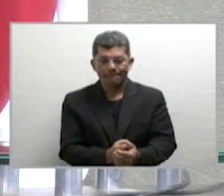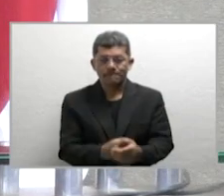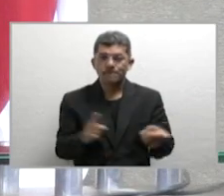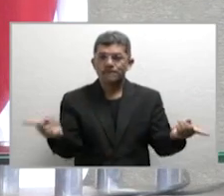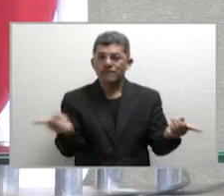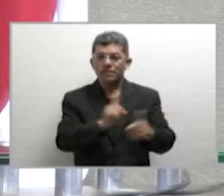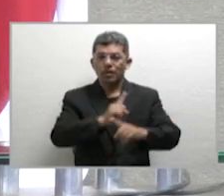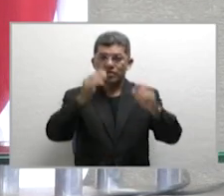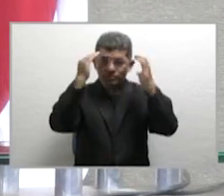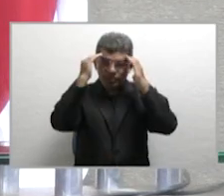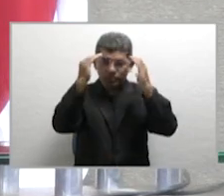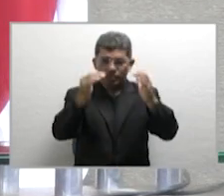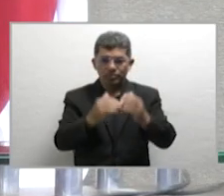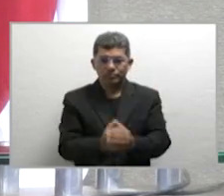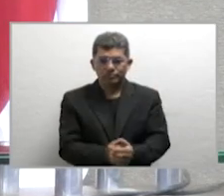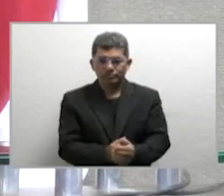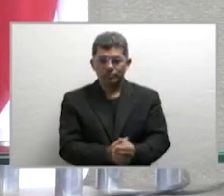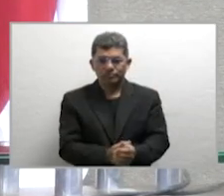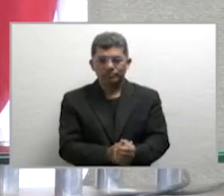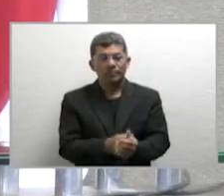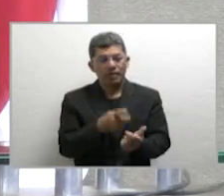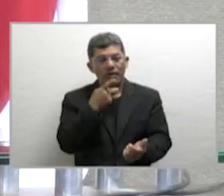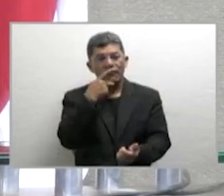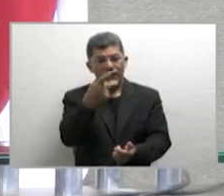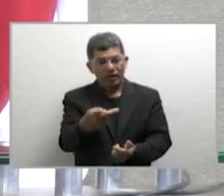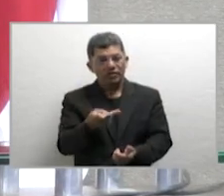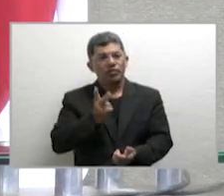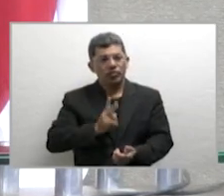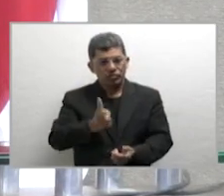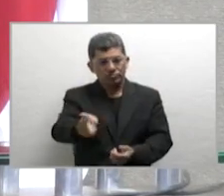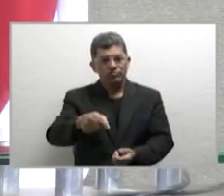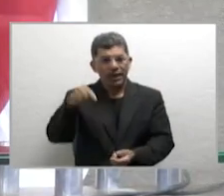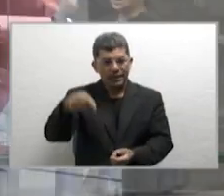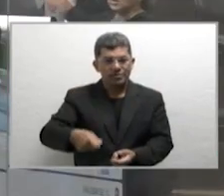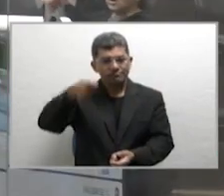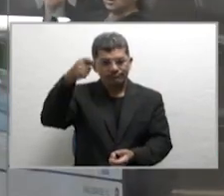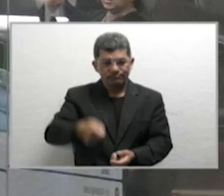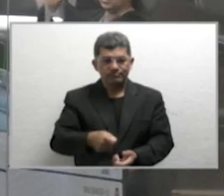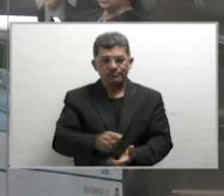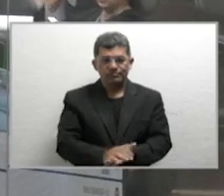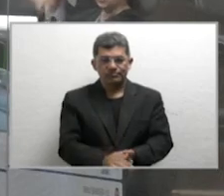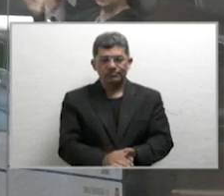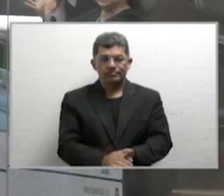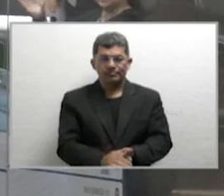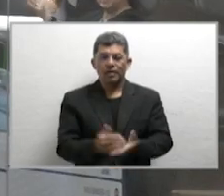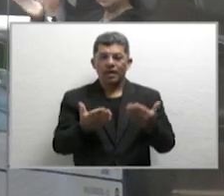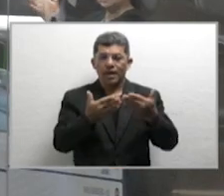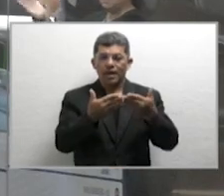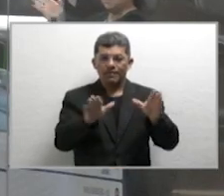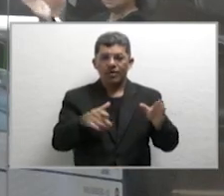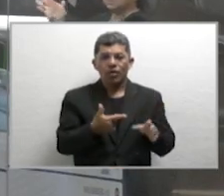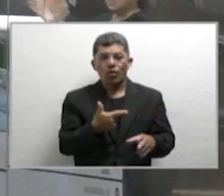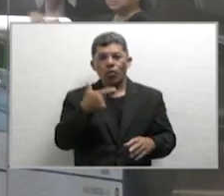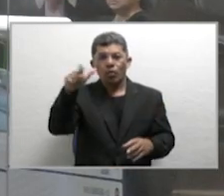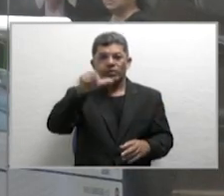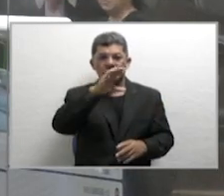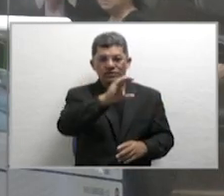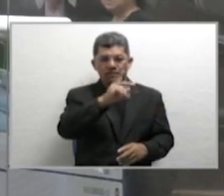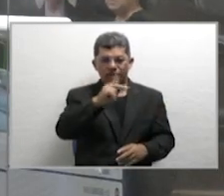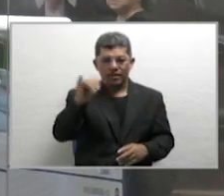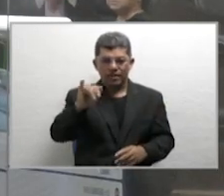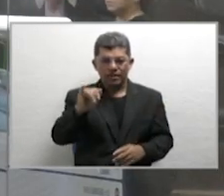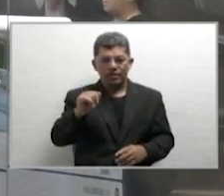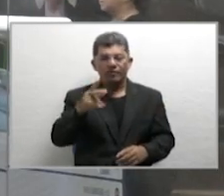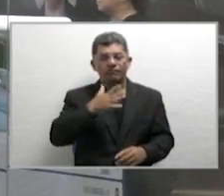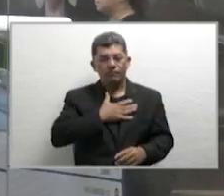respeitou. E digo para vocês, nós continuaremos aqui. Se for preciso abrir outra CPI, tenho certeza que